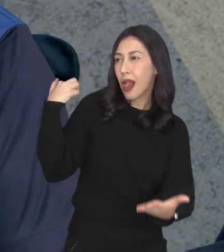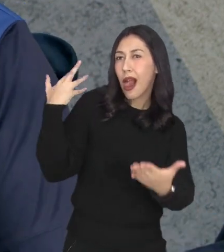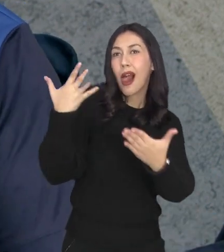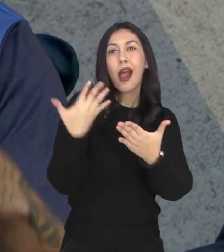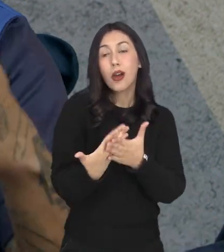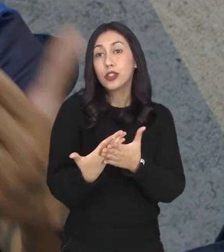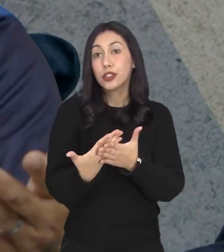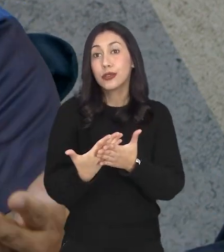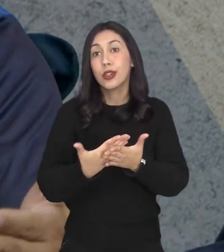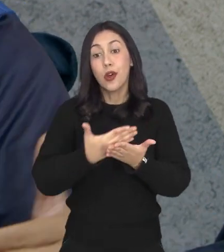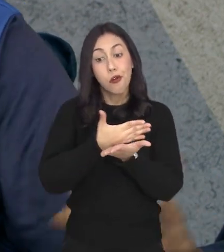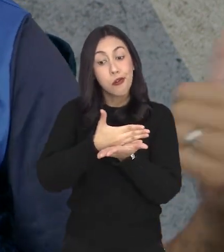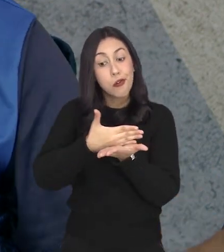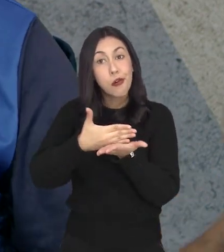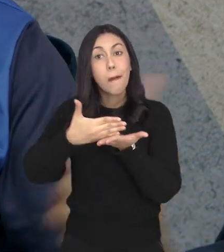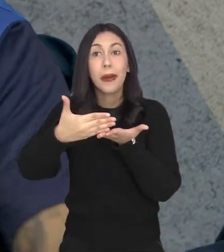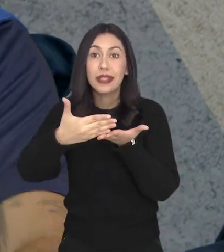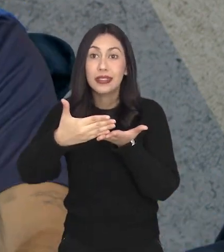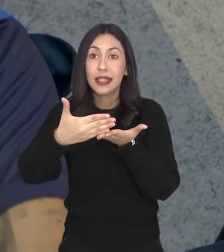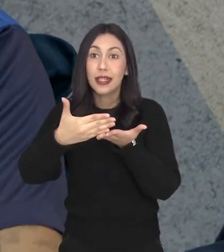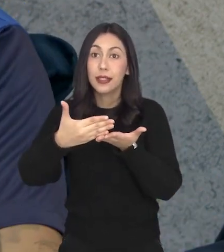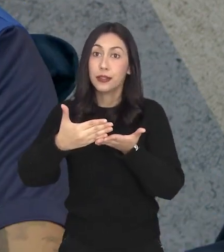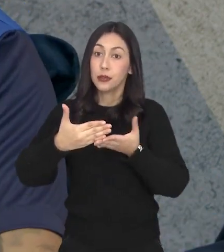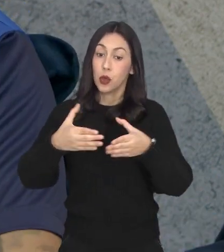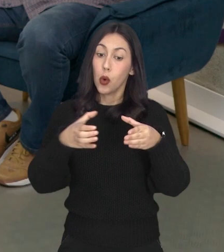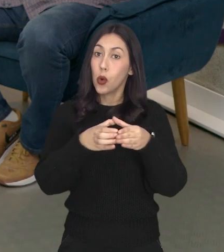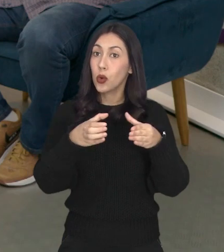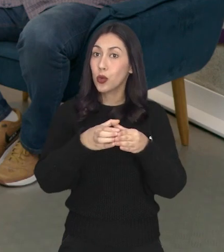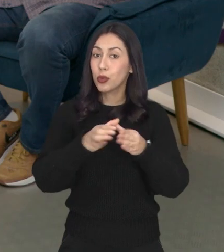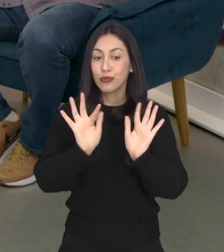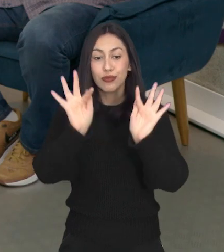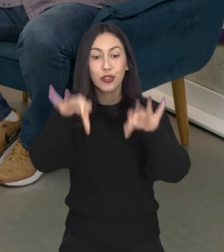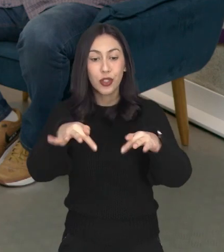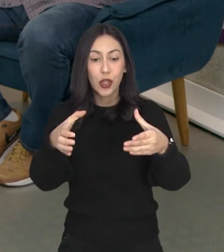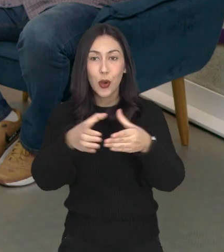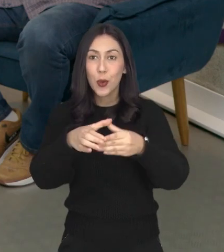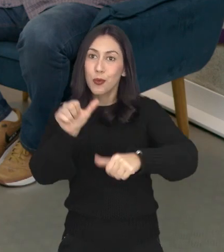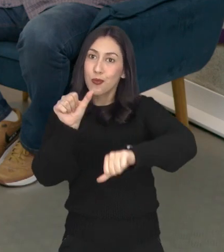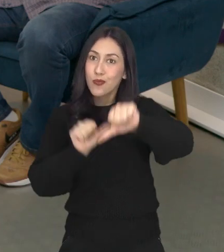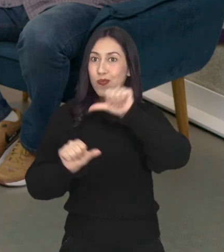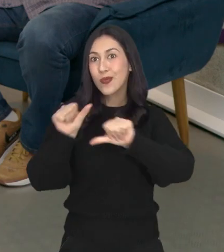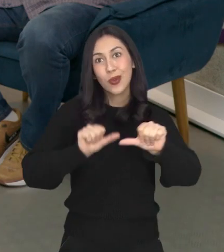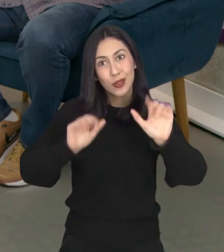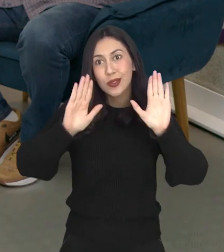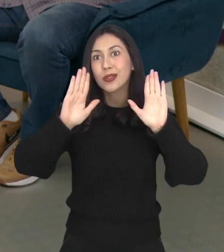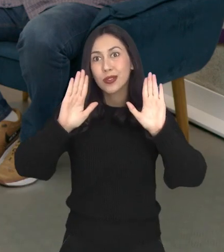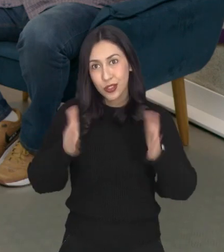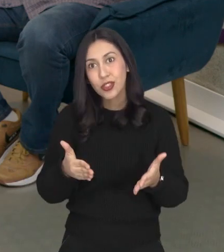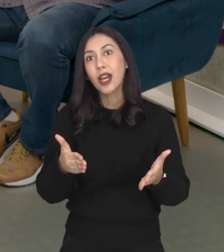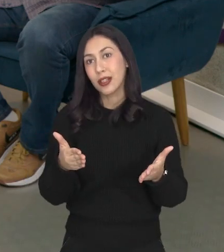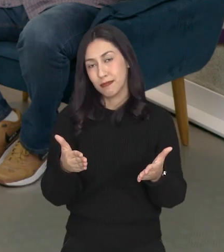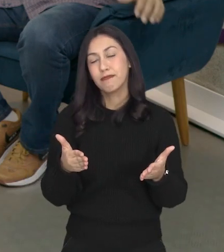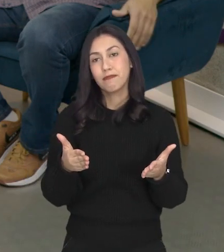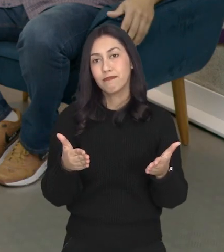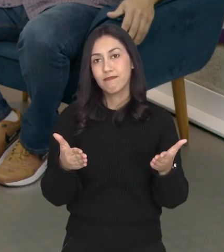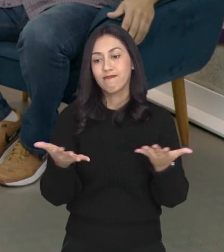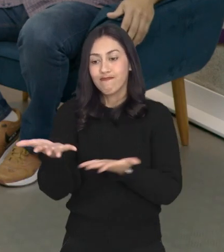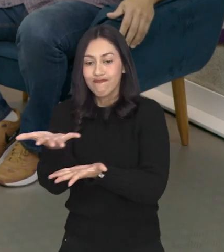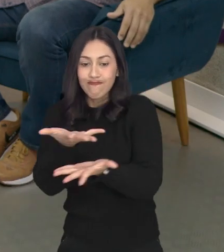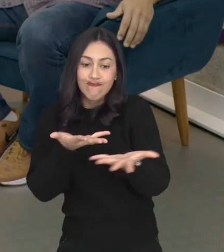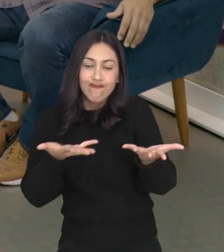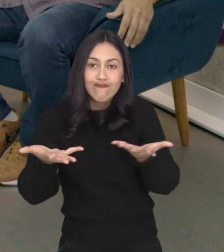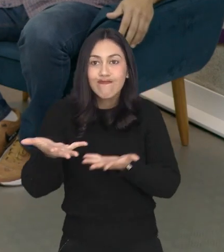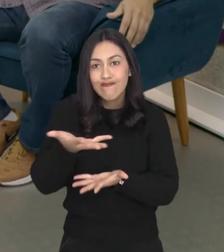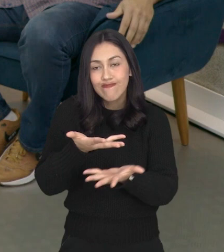hoje, a gente fala, nunca termina quando começa, né, Charles? Nunca. Geralmente, realmente começa a 11, no final já não são mais esses